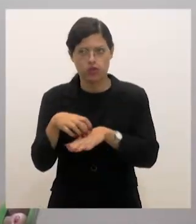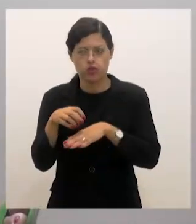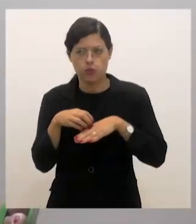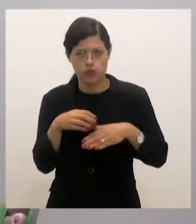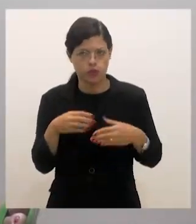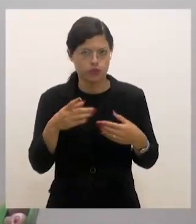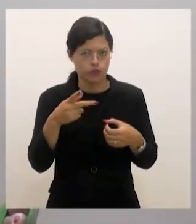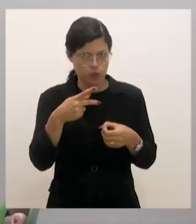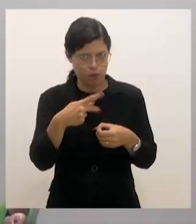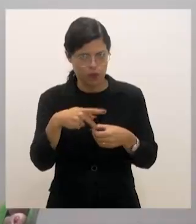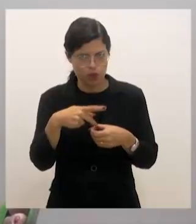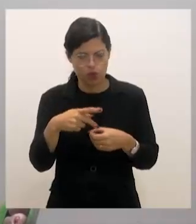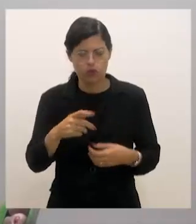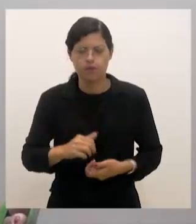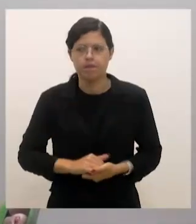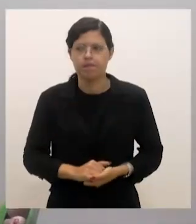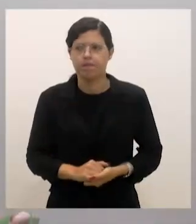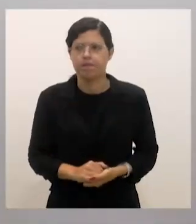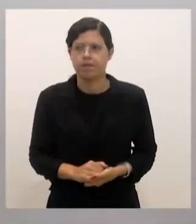do petróleo.